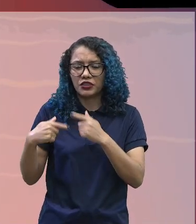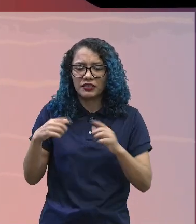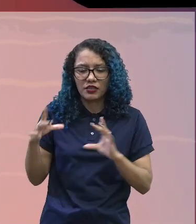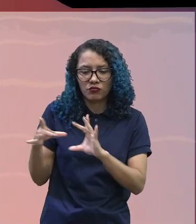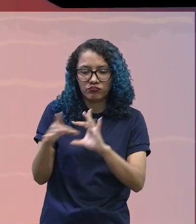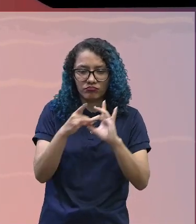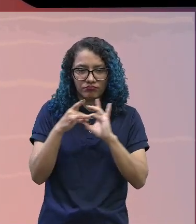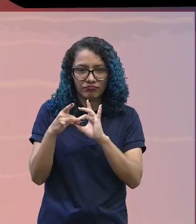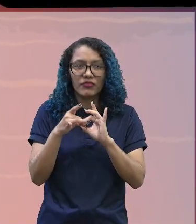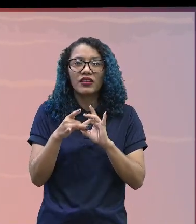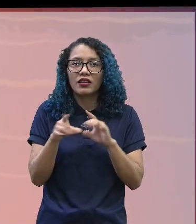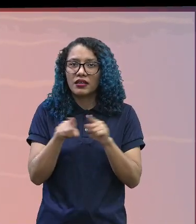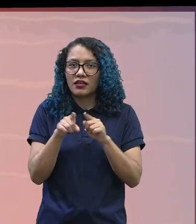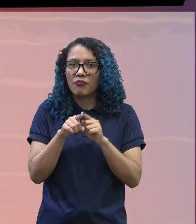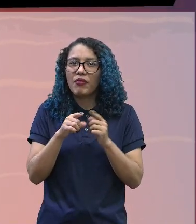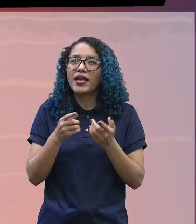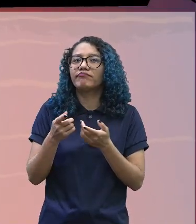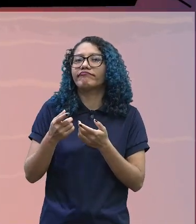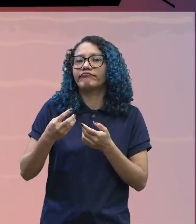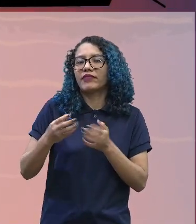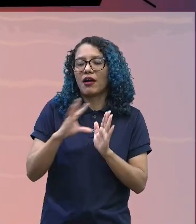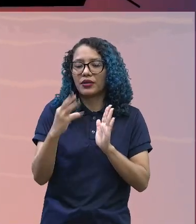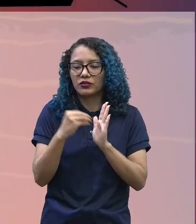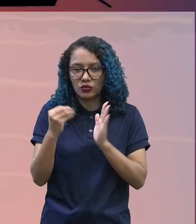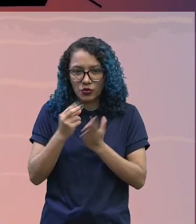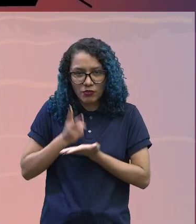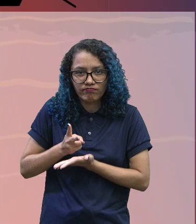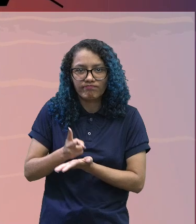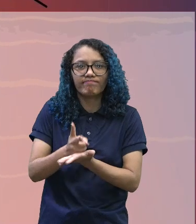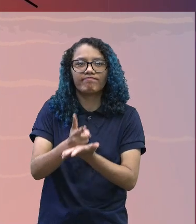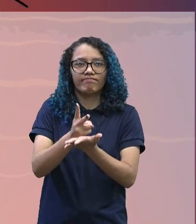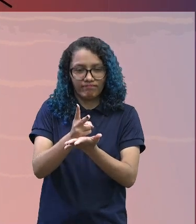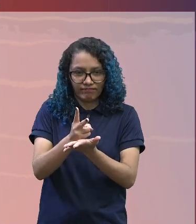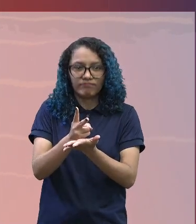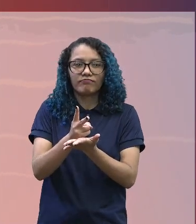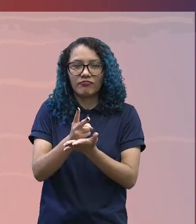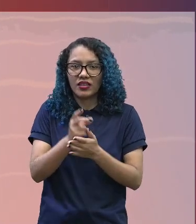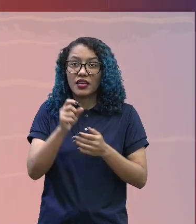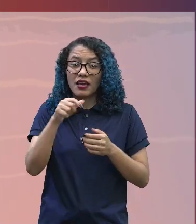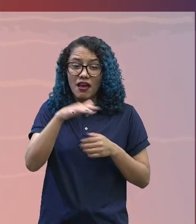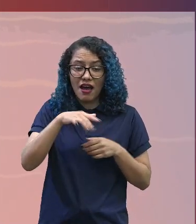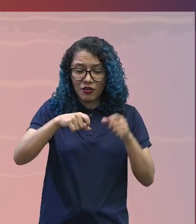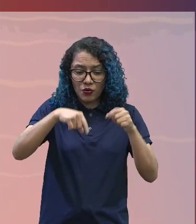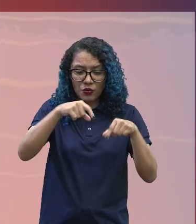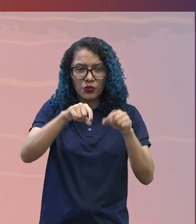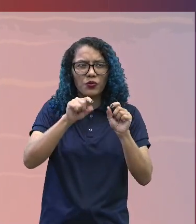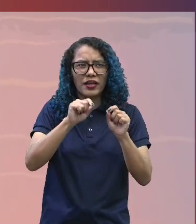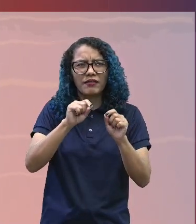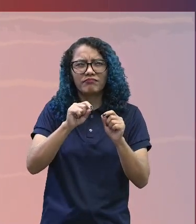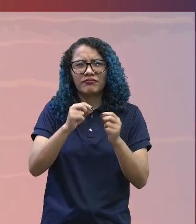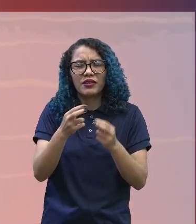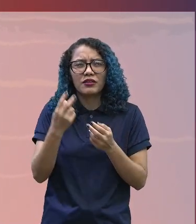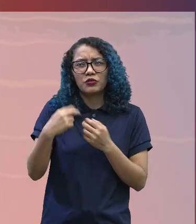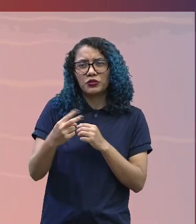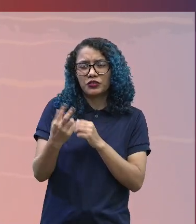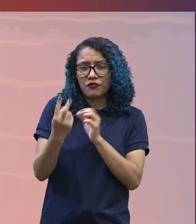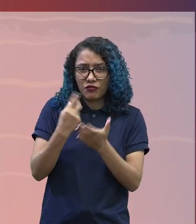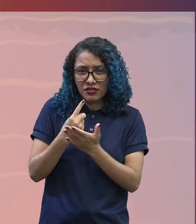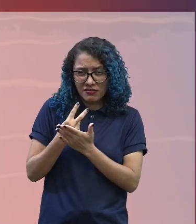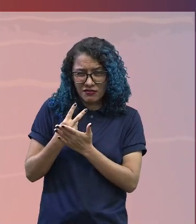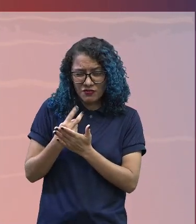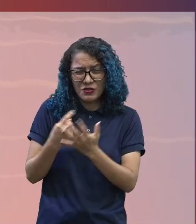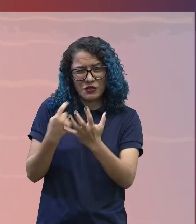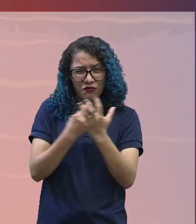faz a Amazônia pulsar. Que cada gota de suas águas seja um lembrete da nossa responsabilidade em